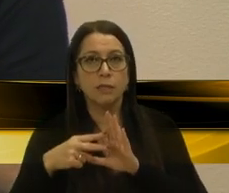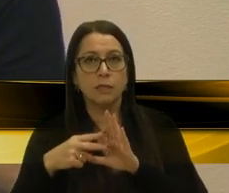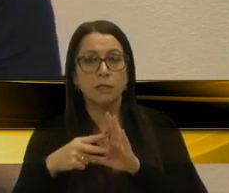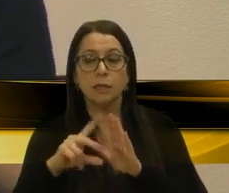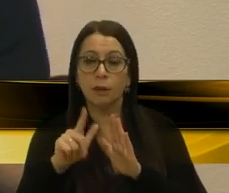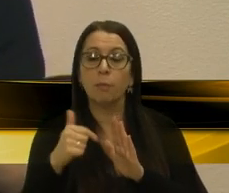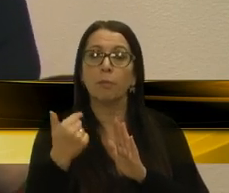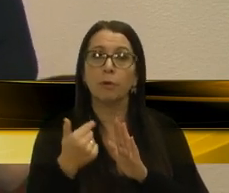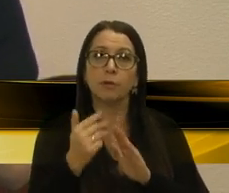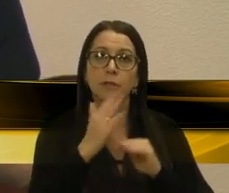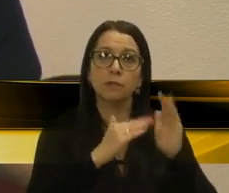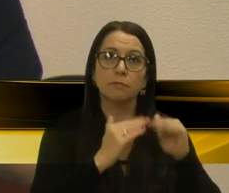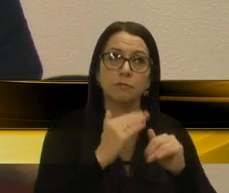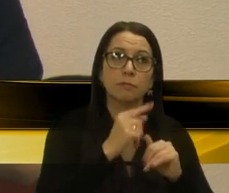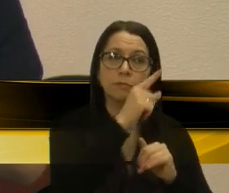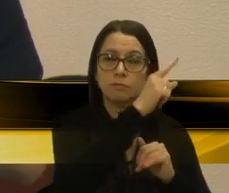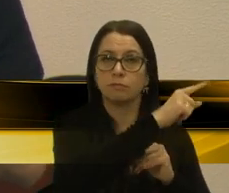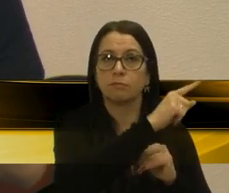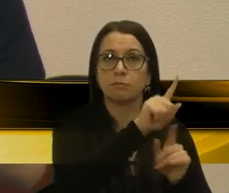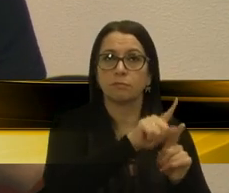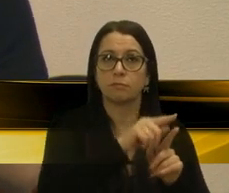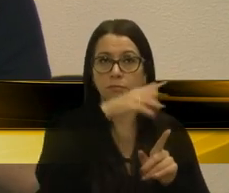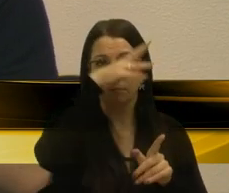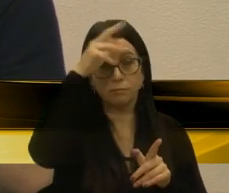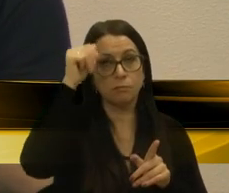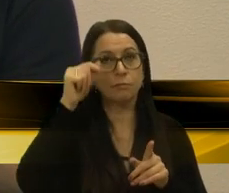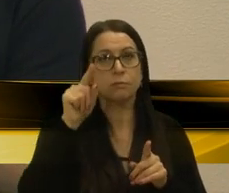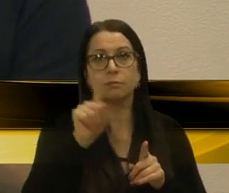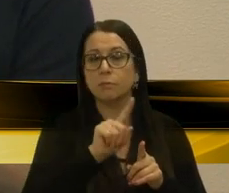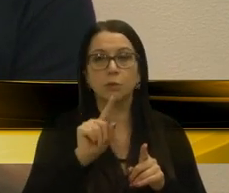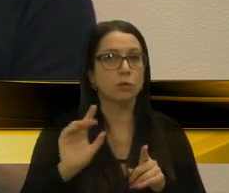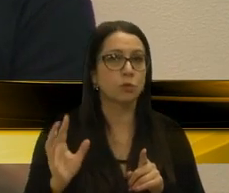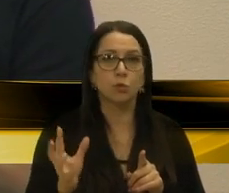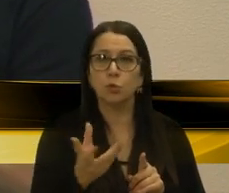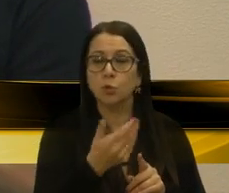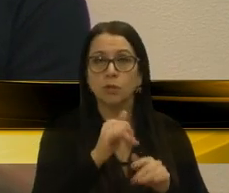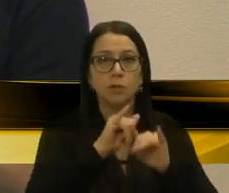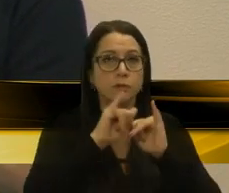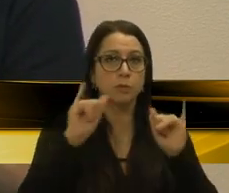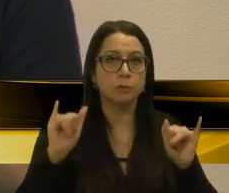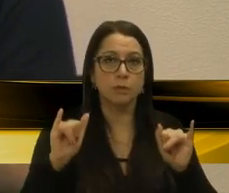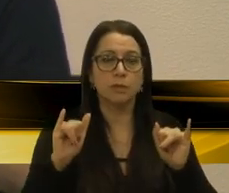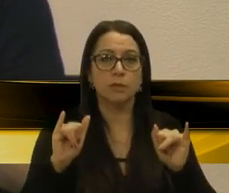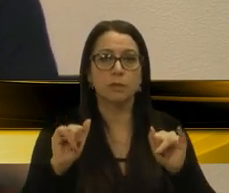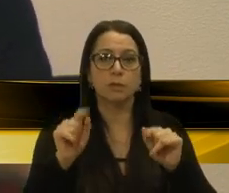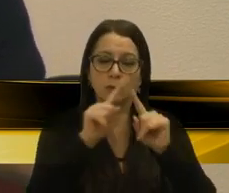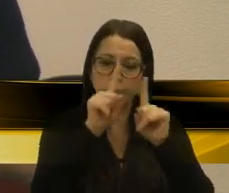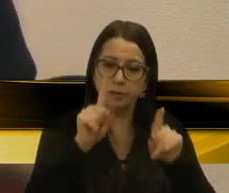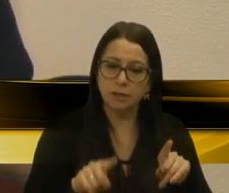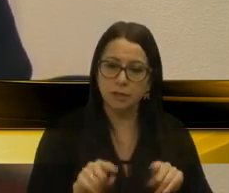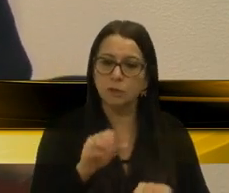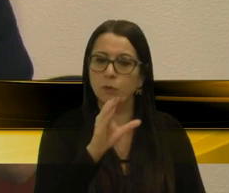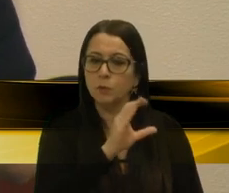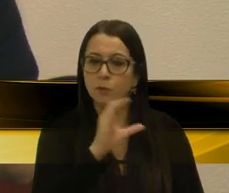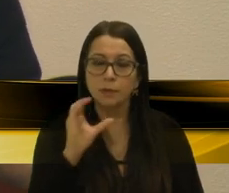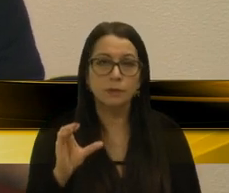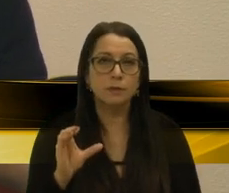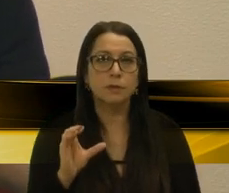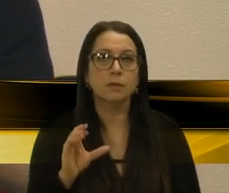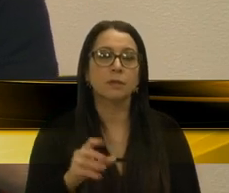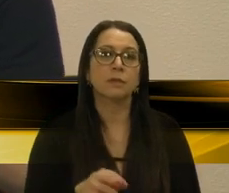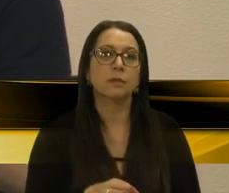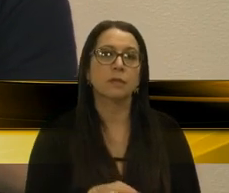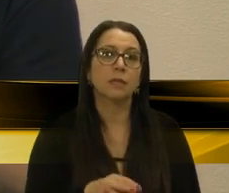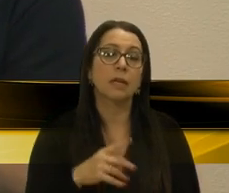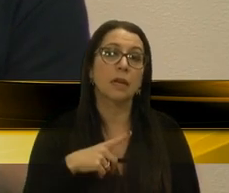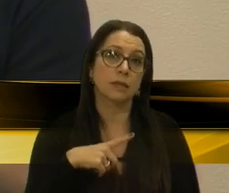que a gente implanta no Executivo. Mas nem todas as informações relativas aos servidores ou cargos de confiança,